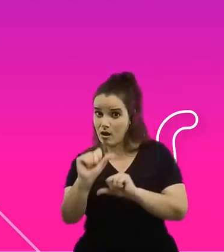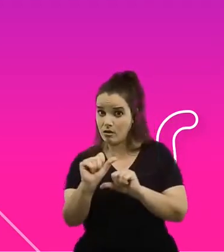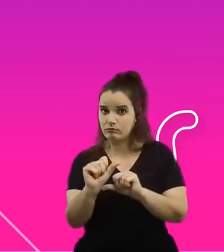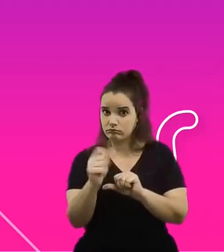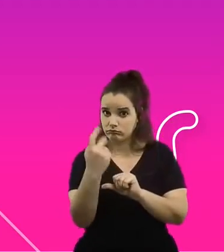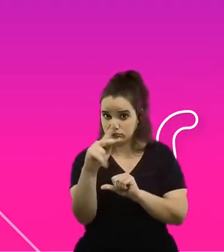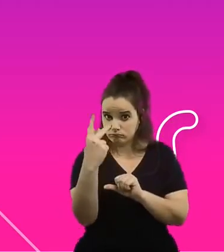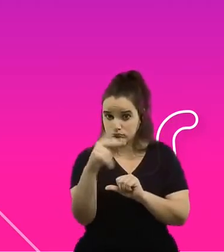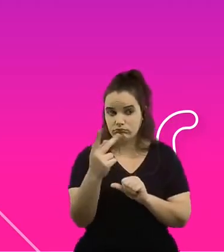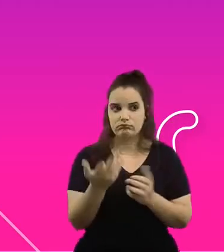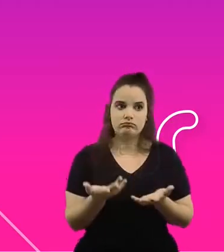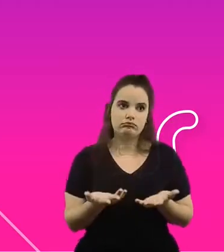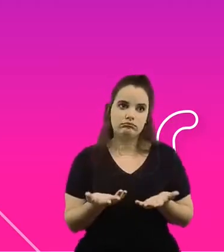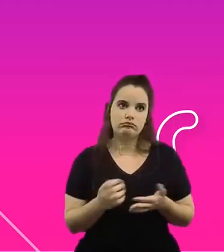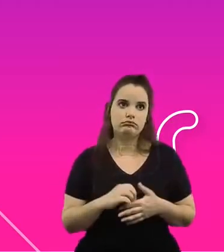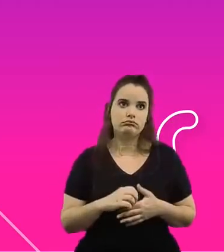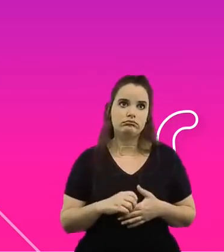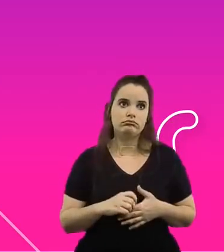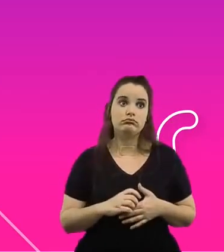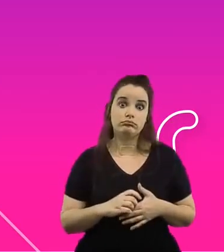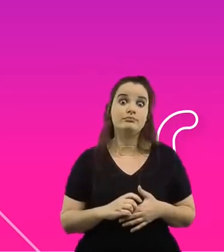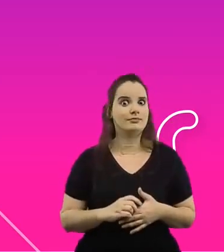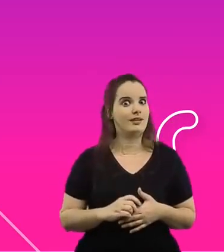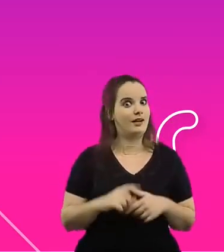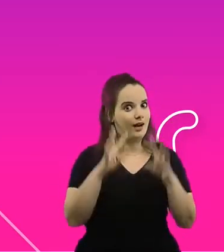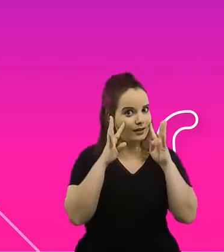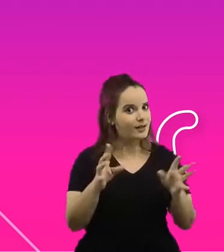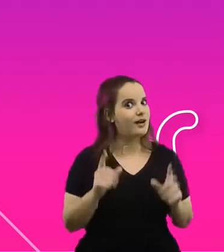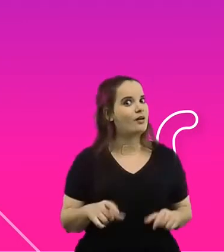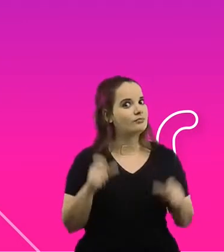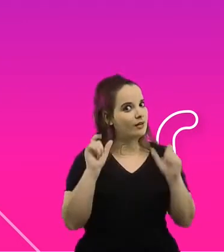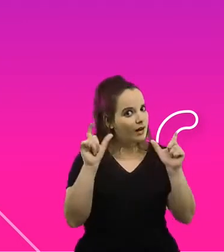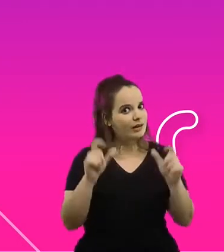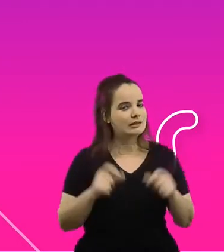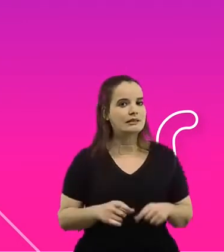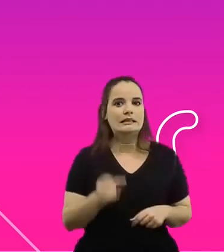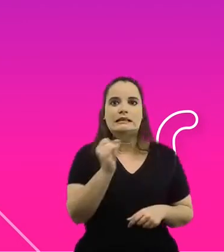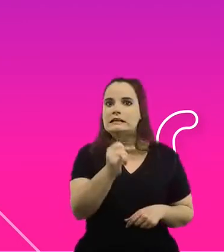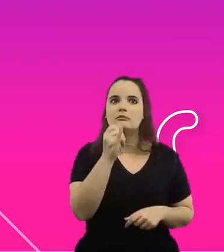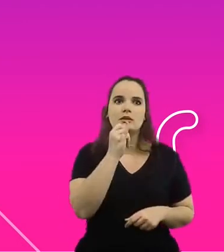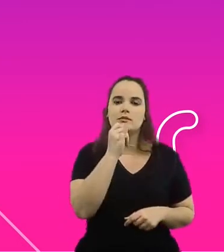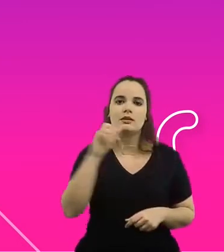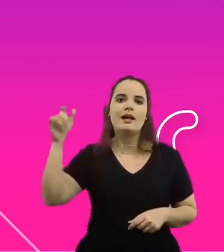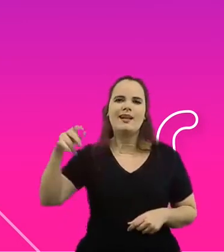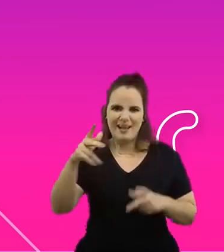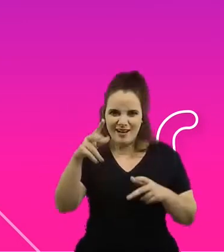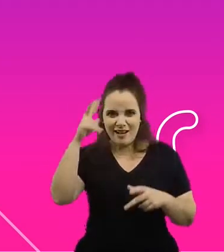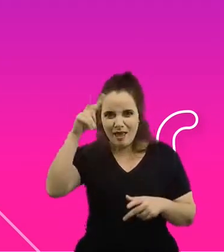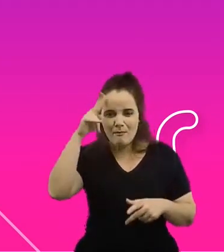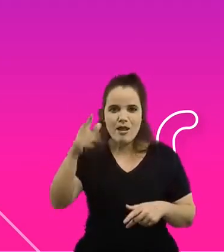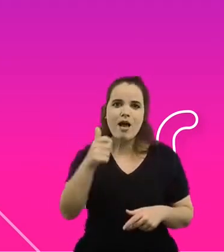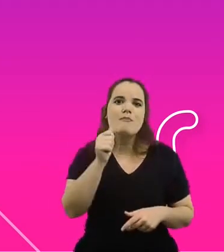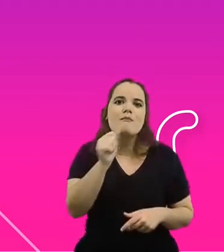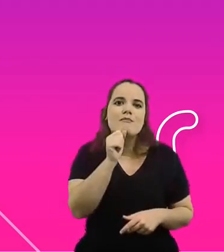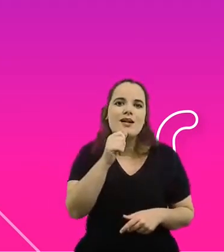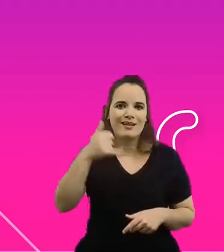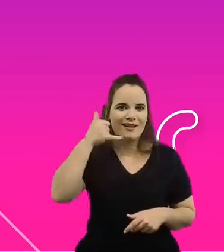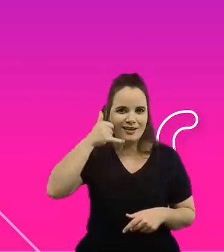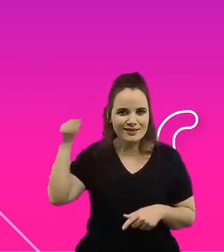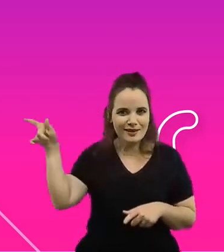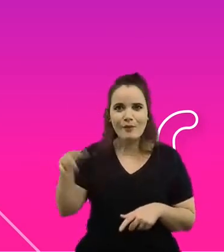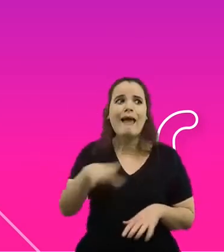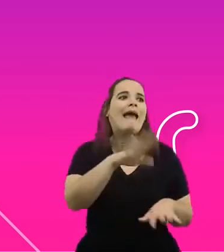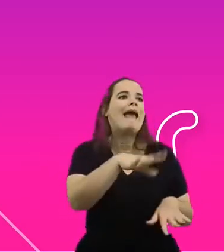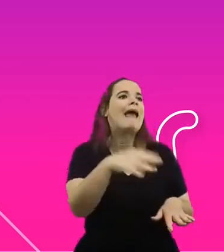enfim, presta atenção, certo? Se você receber uma ligação, como minha mãe recebeu, por exemplo, dizendo que ela